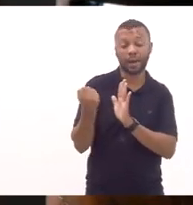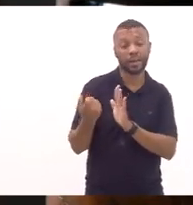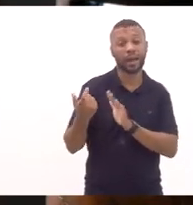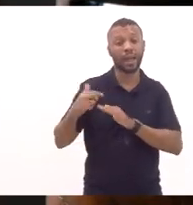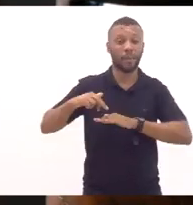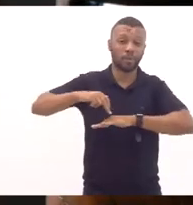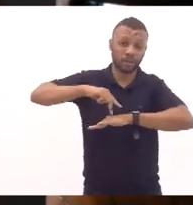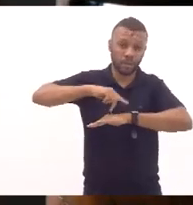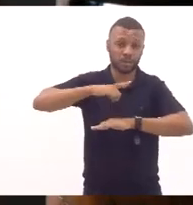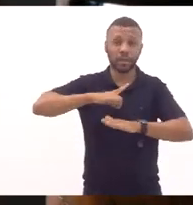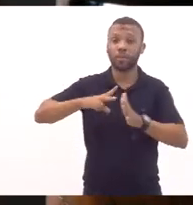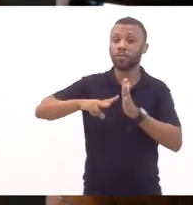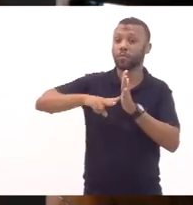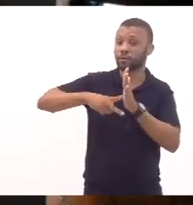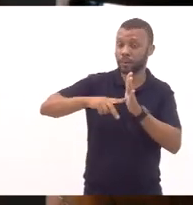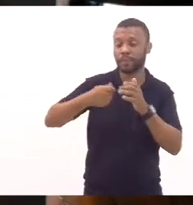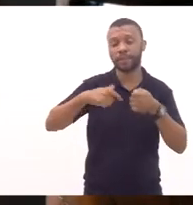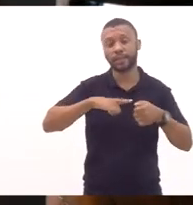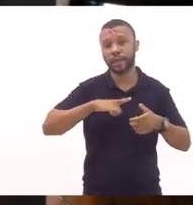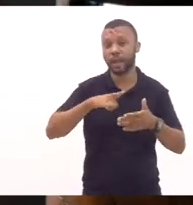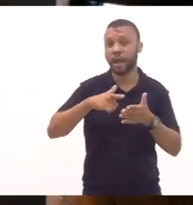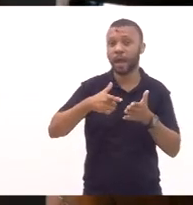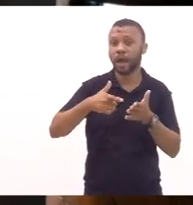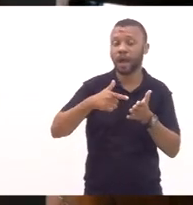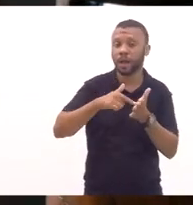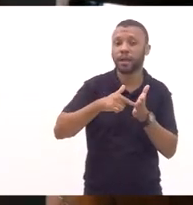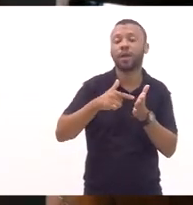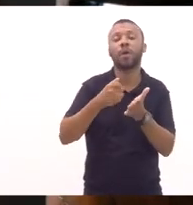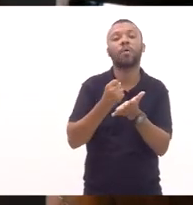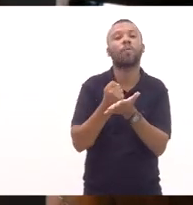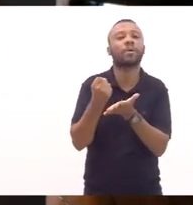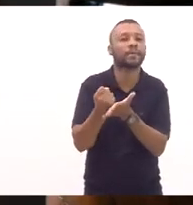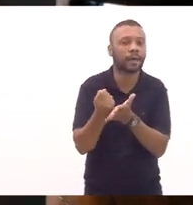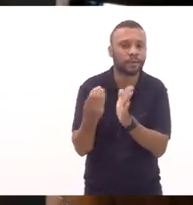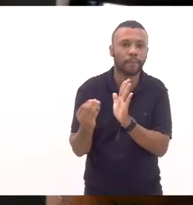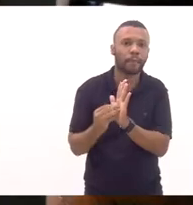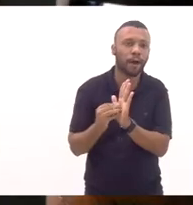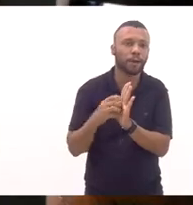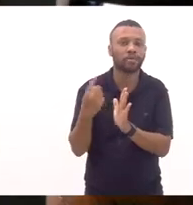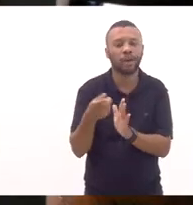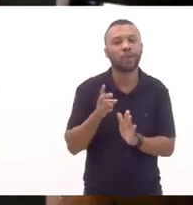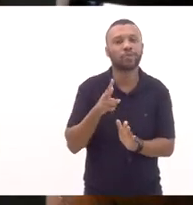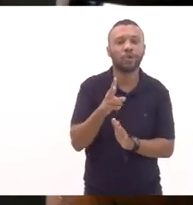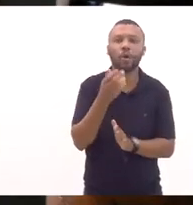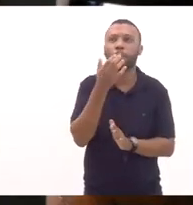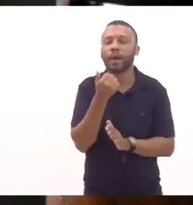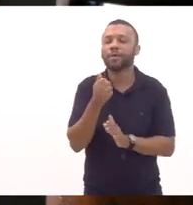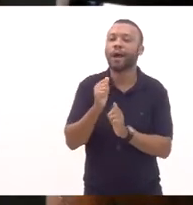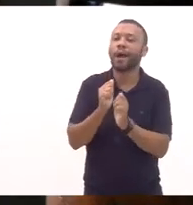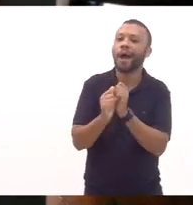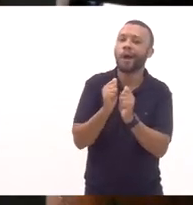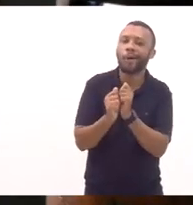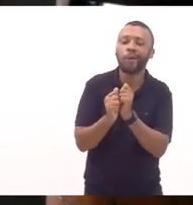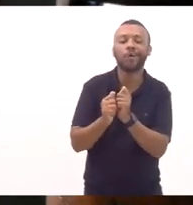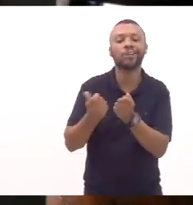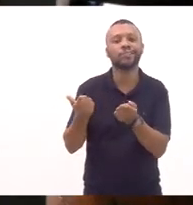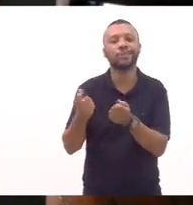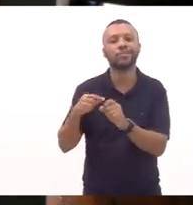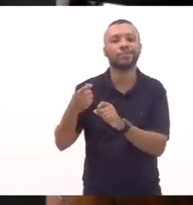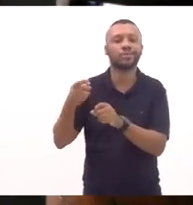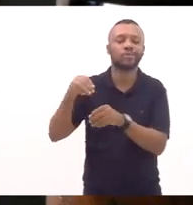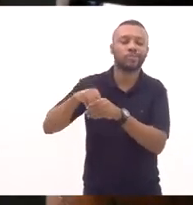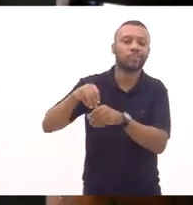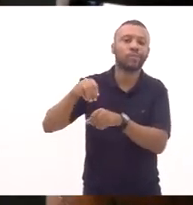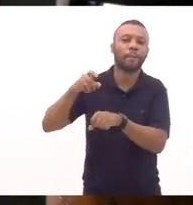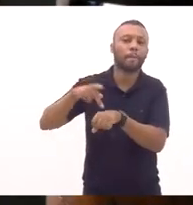sindicato onde deveriam passar a nota contratual, está aí. E a gente continua comendo arroz com pedra. As pessoas que trabalham no Rock in